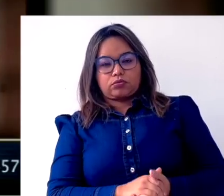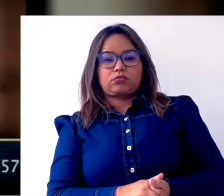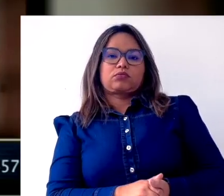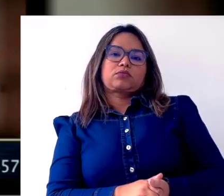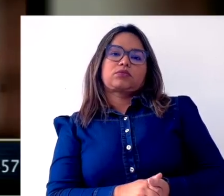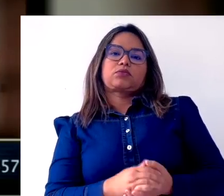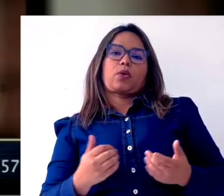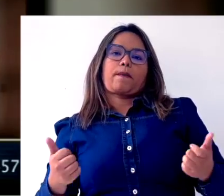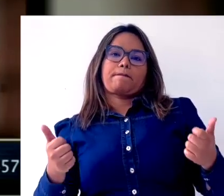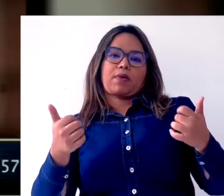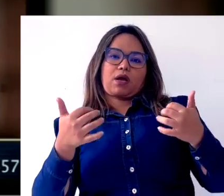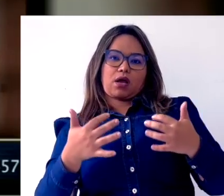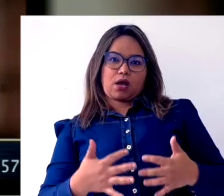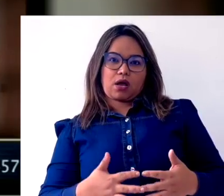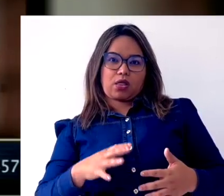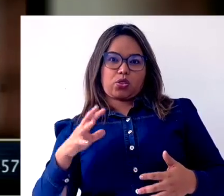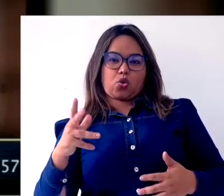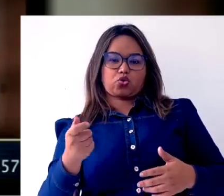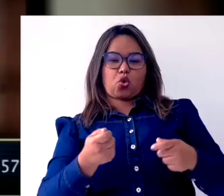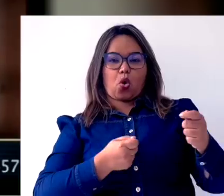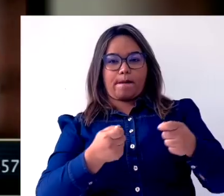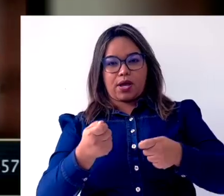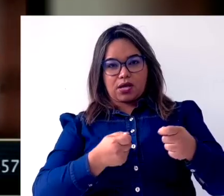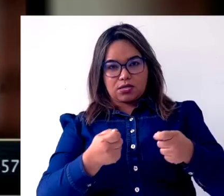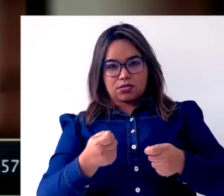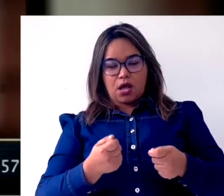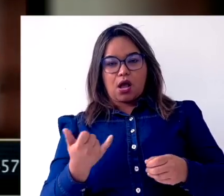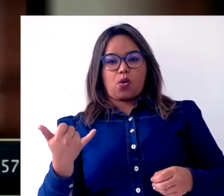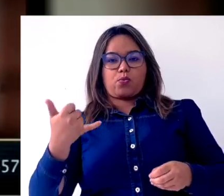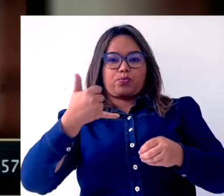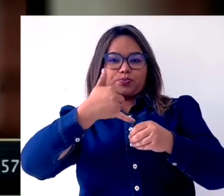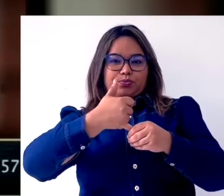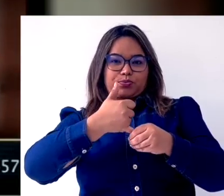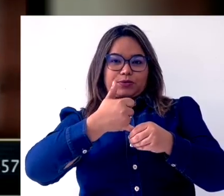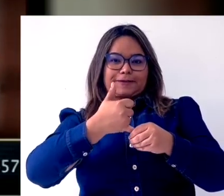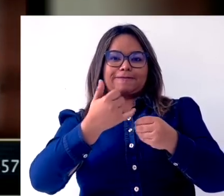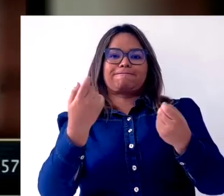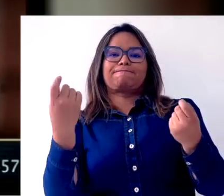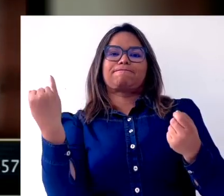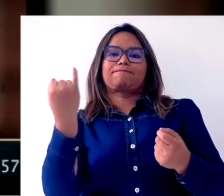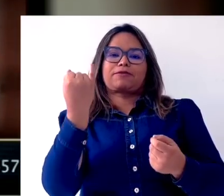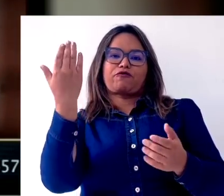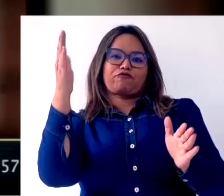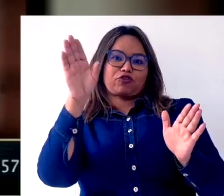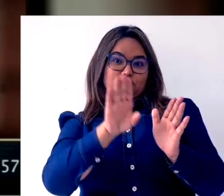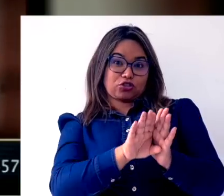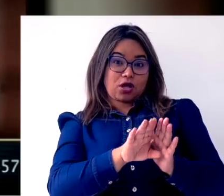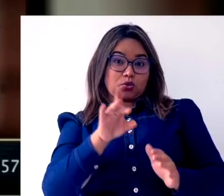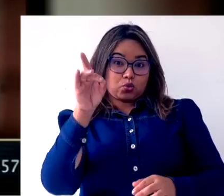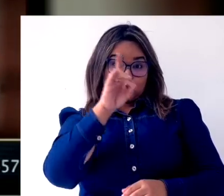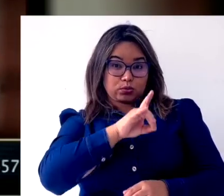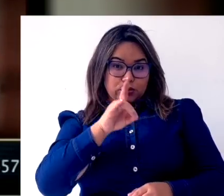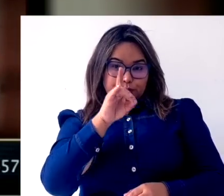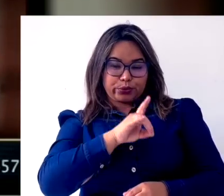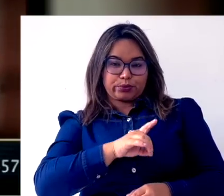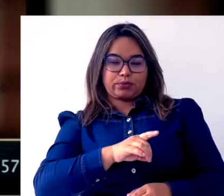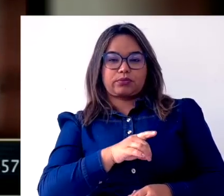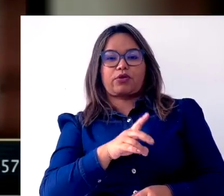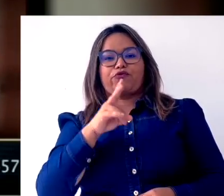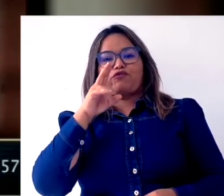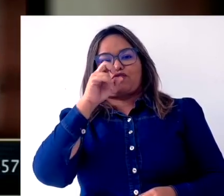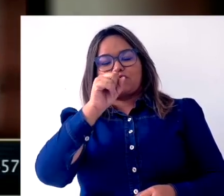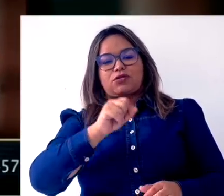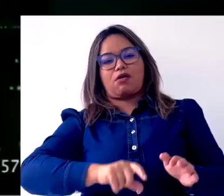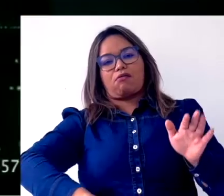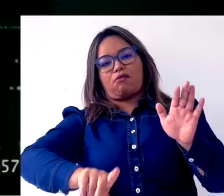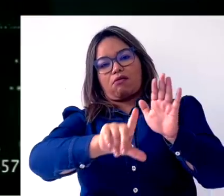comércio, incluindo os postos de gasolina, deveriam fechar aos domingos, por força de uma legislação por intermédio de oficiais que foram